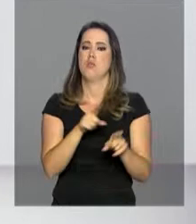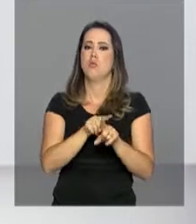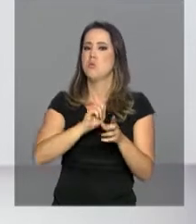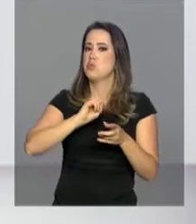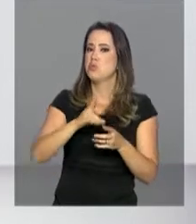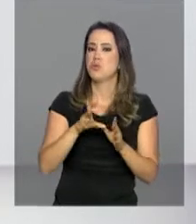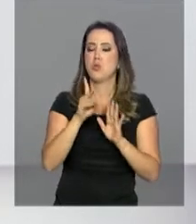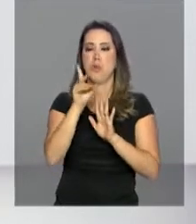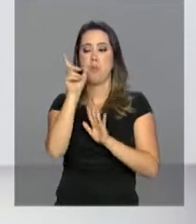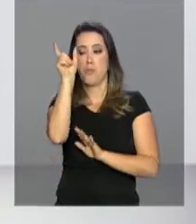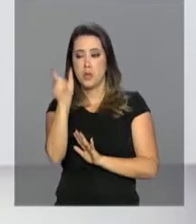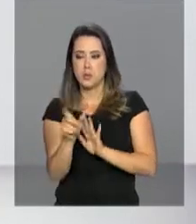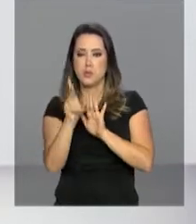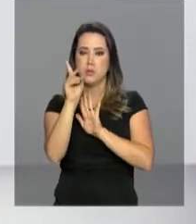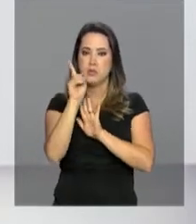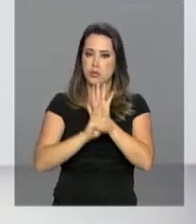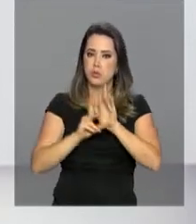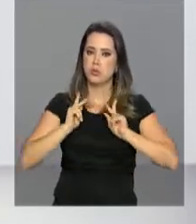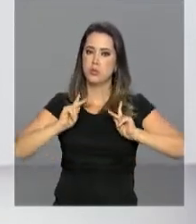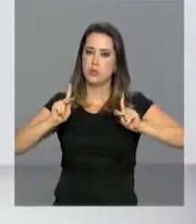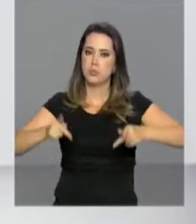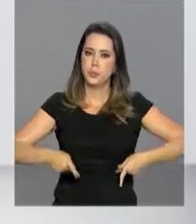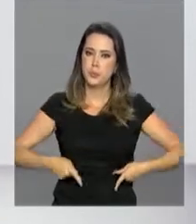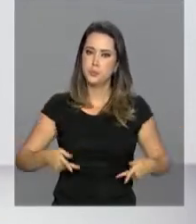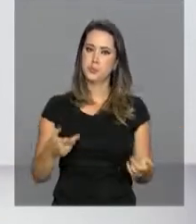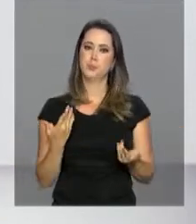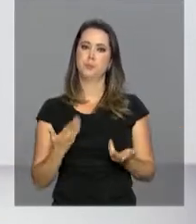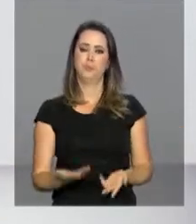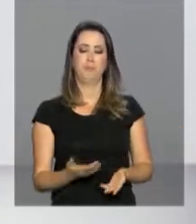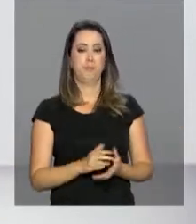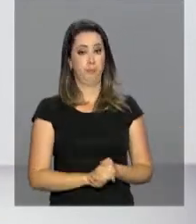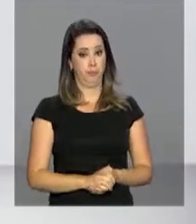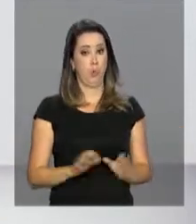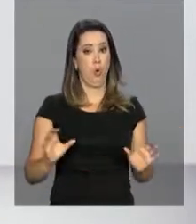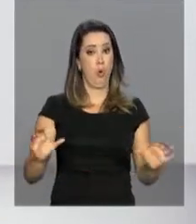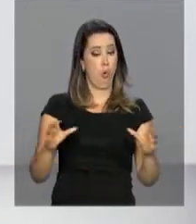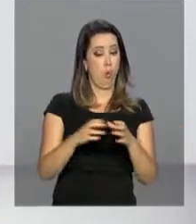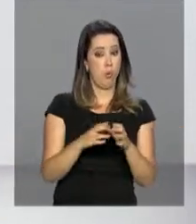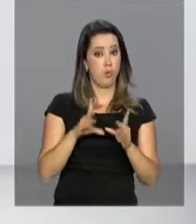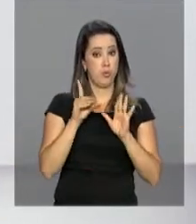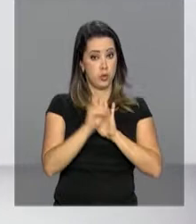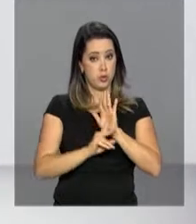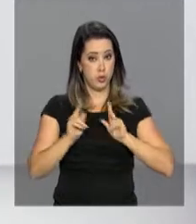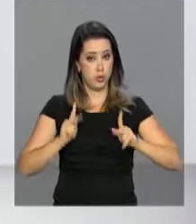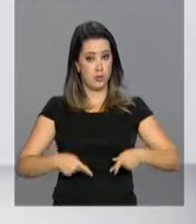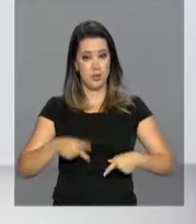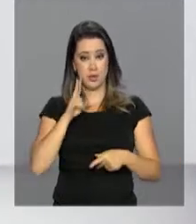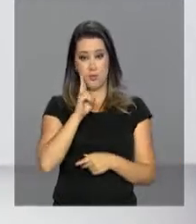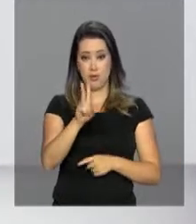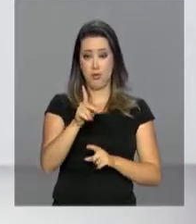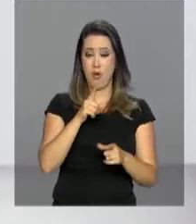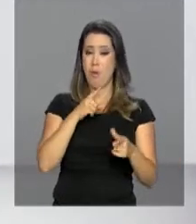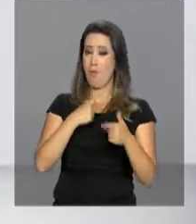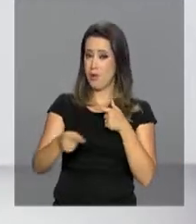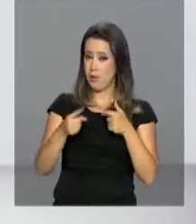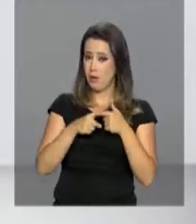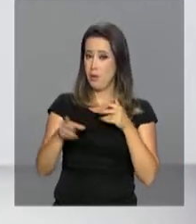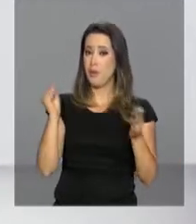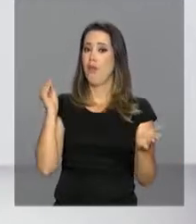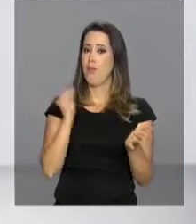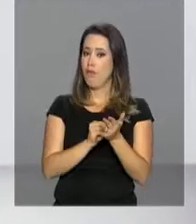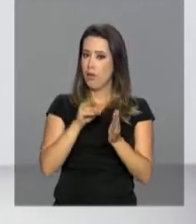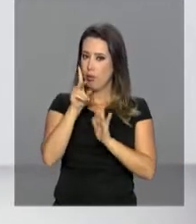humanos na nicarágua a comissão interamericana de direitos humanos já havia constatado a violação de direitos